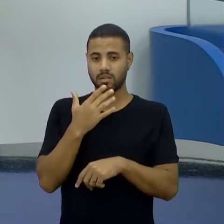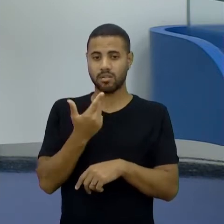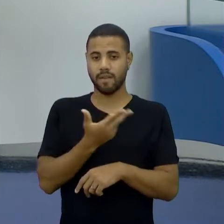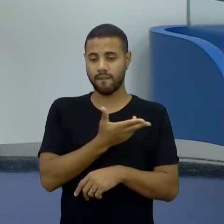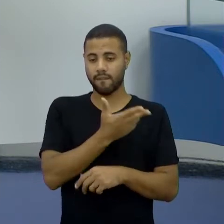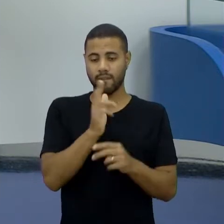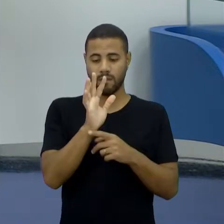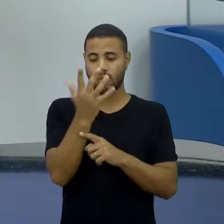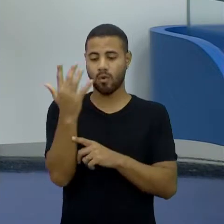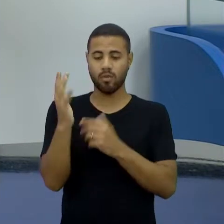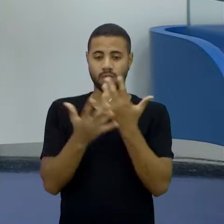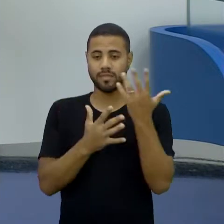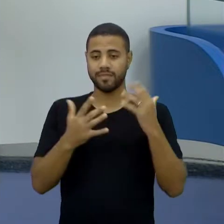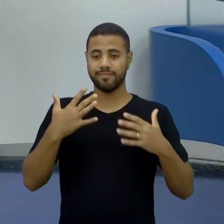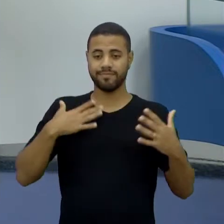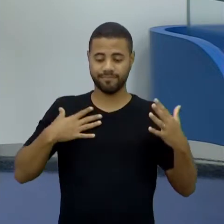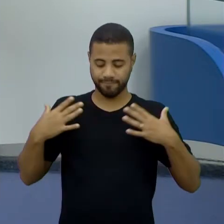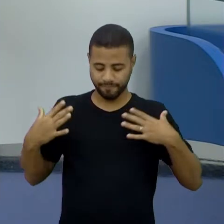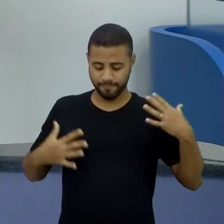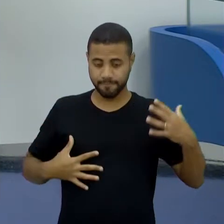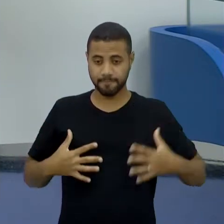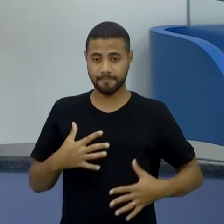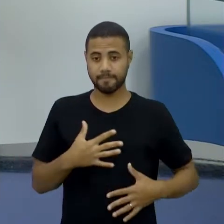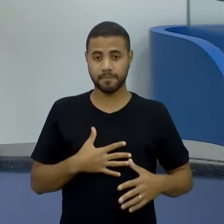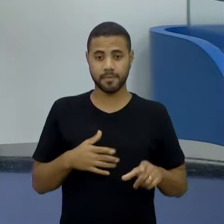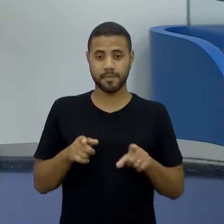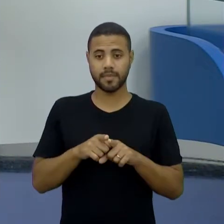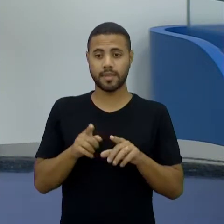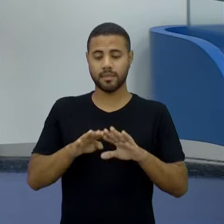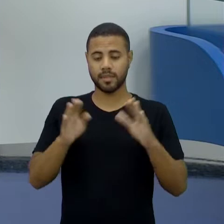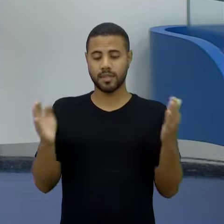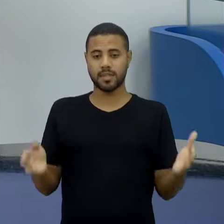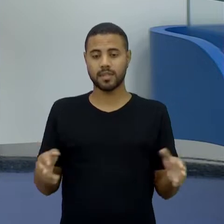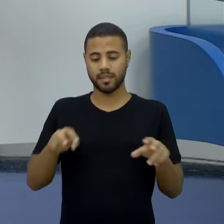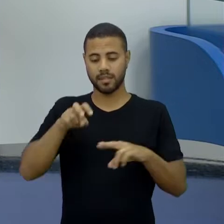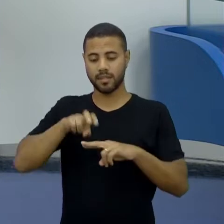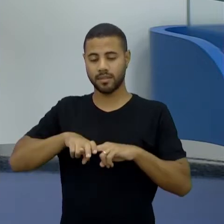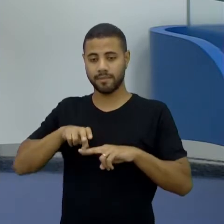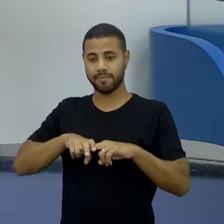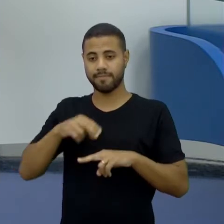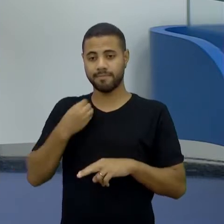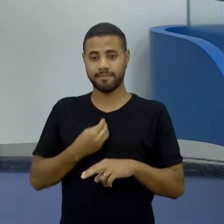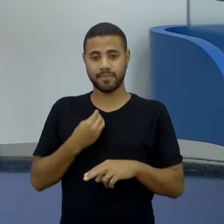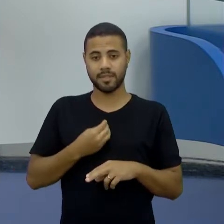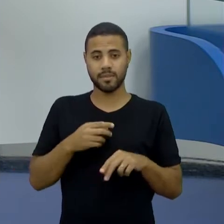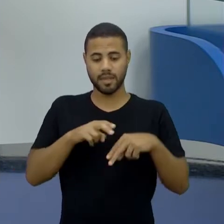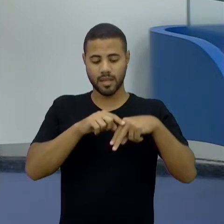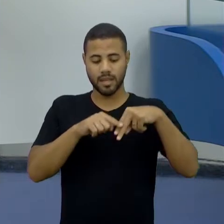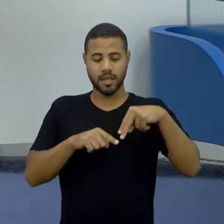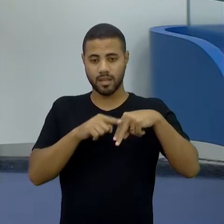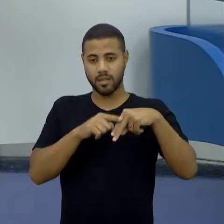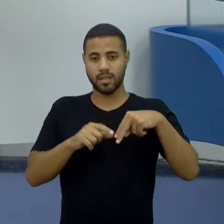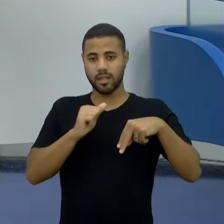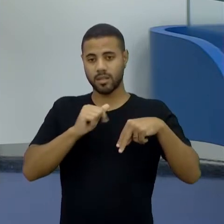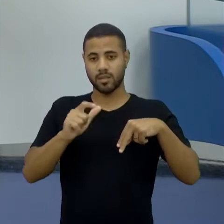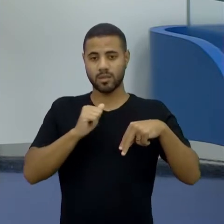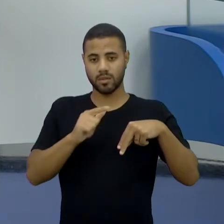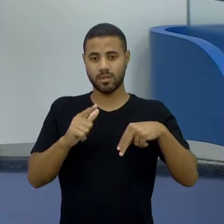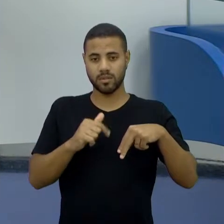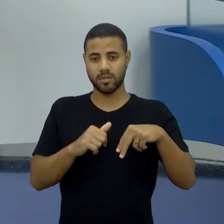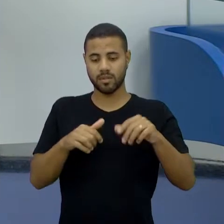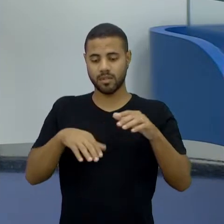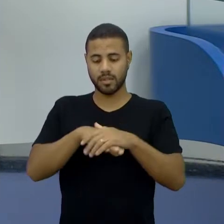Folhagens. Tô também atrás da bancada como a professora Mara e usando uma calça de sarja azul